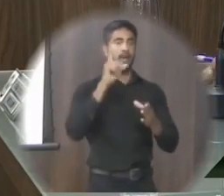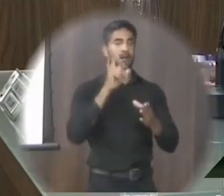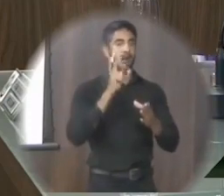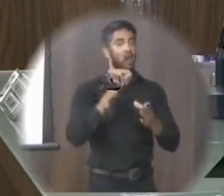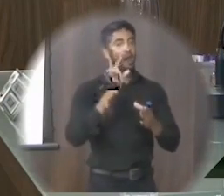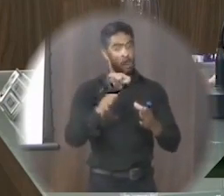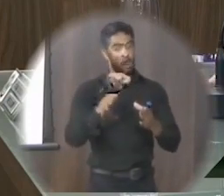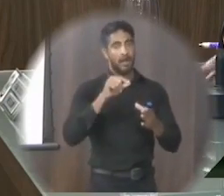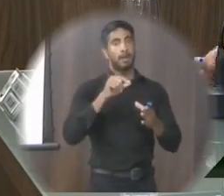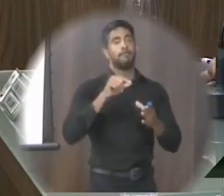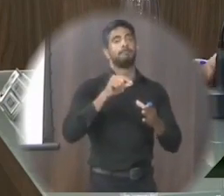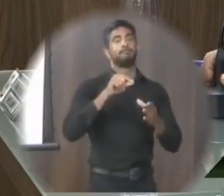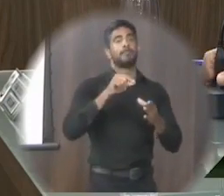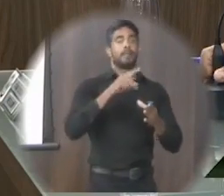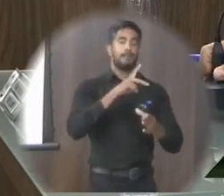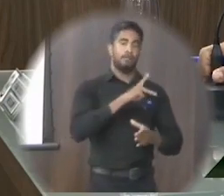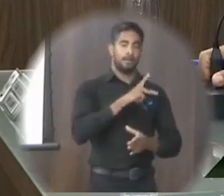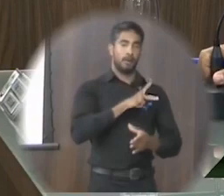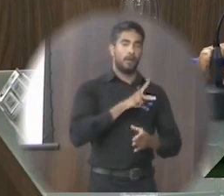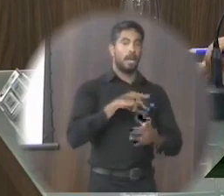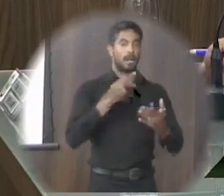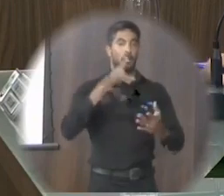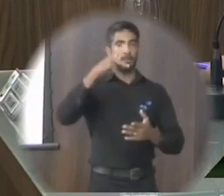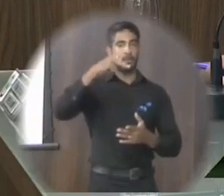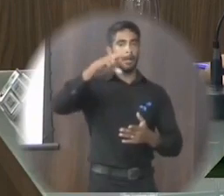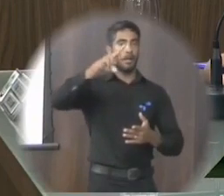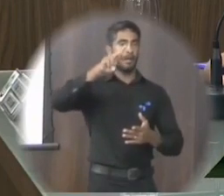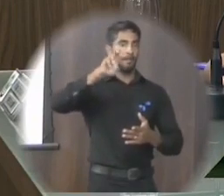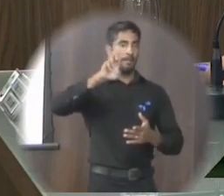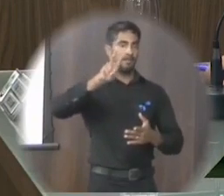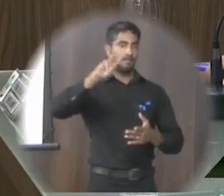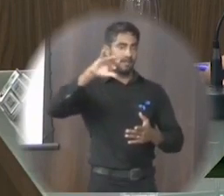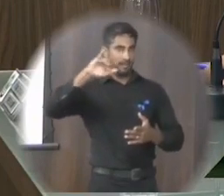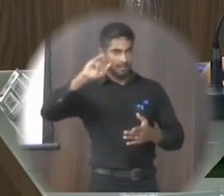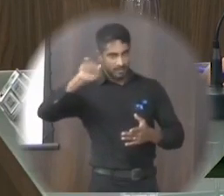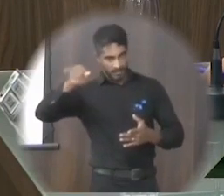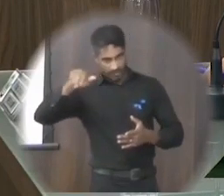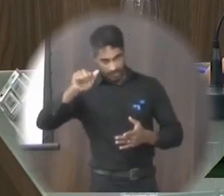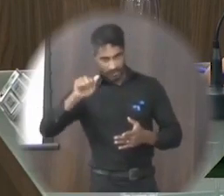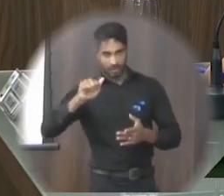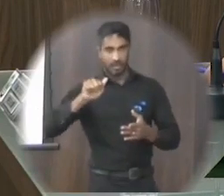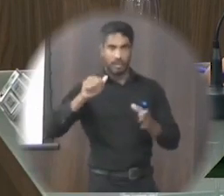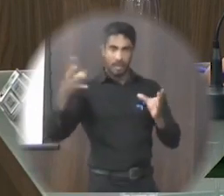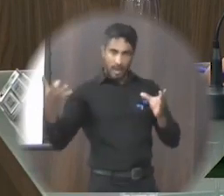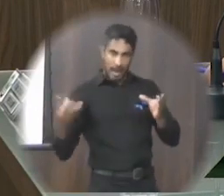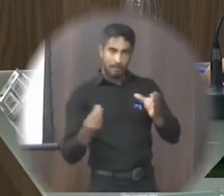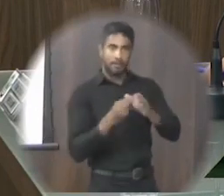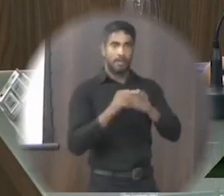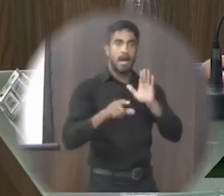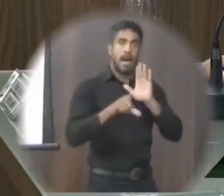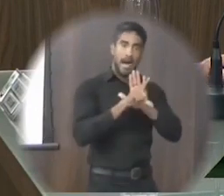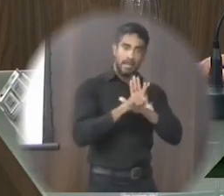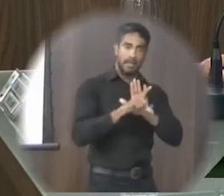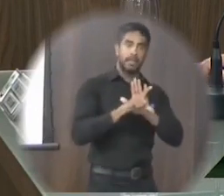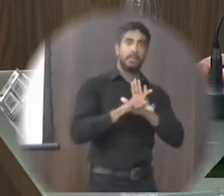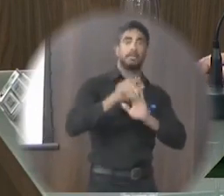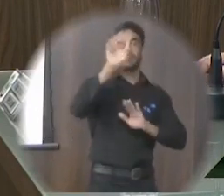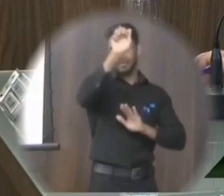previdência privada. Então, a Previjan de Janaúba já adequa-se à Lei Nacional das